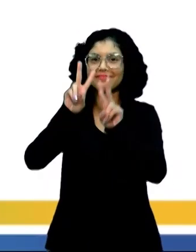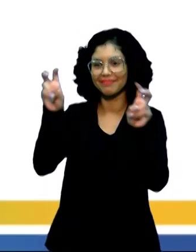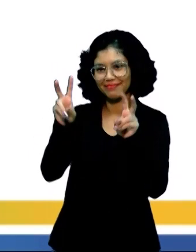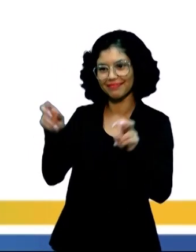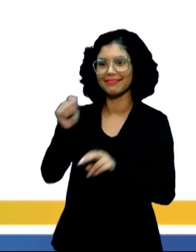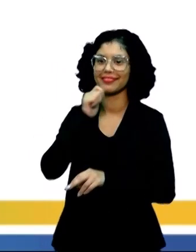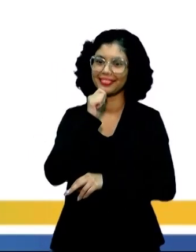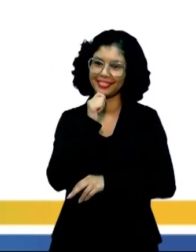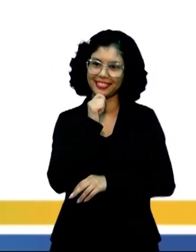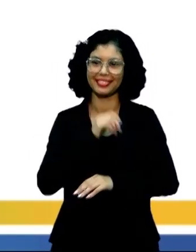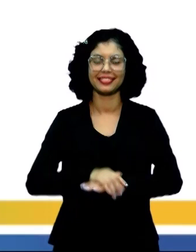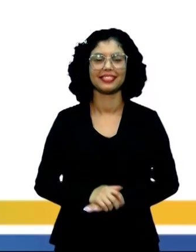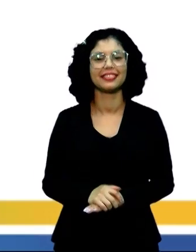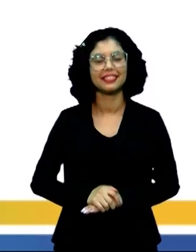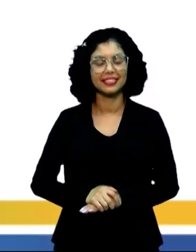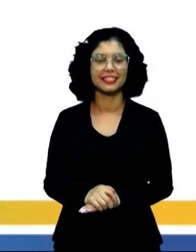tá?